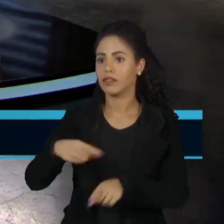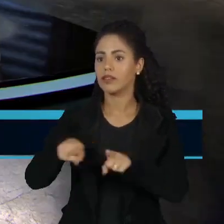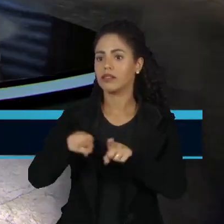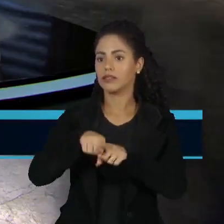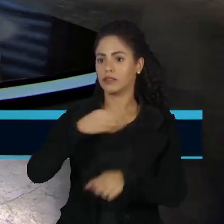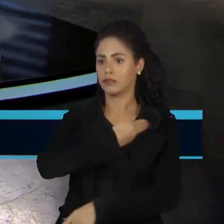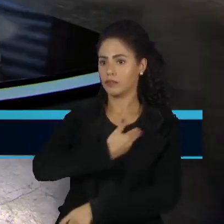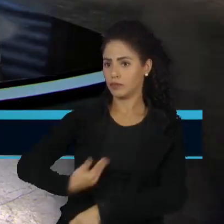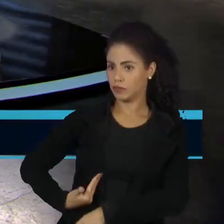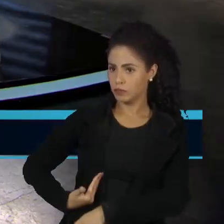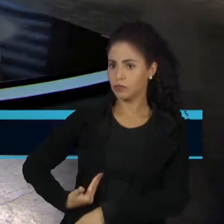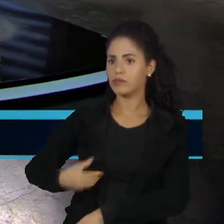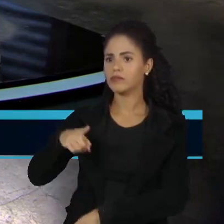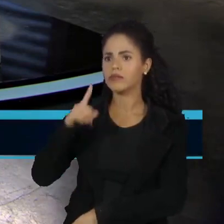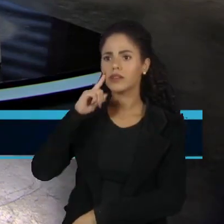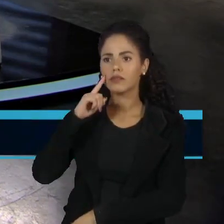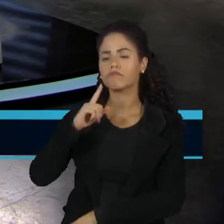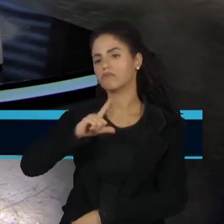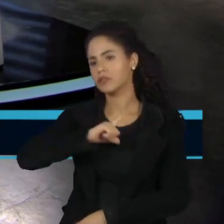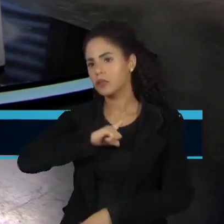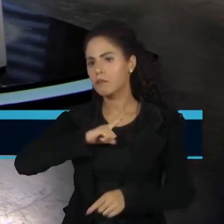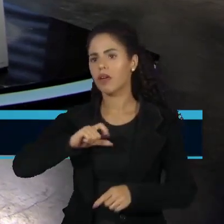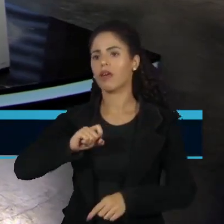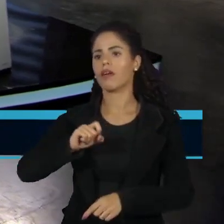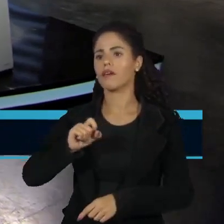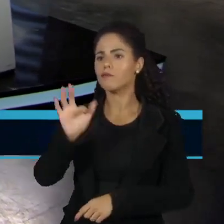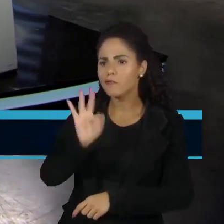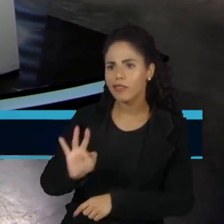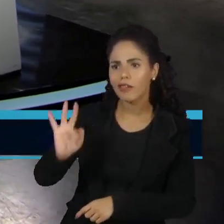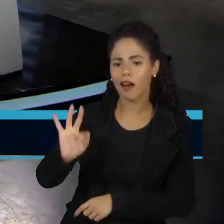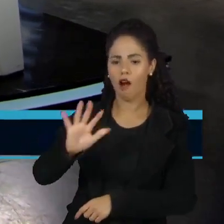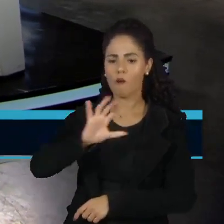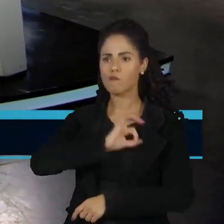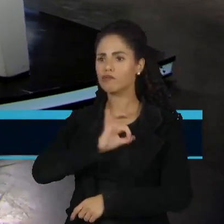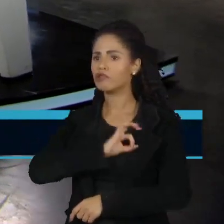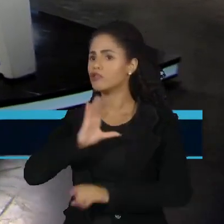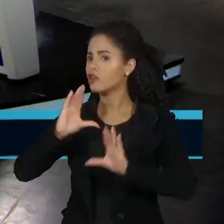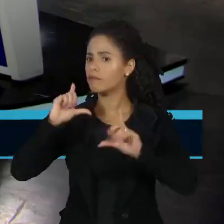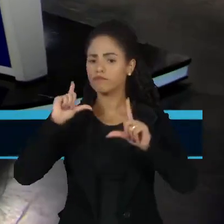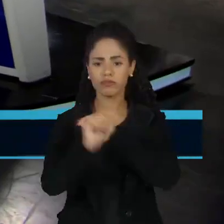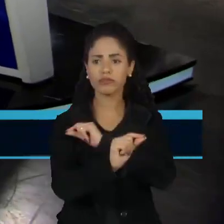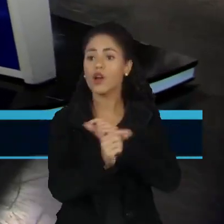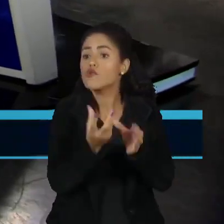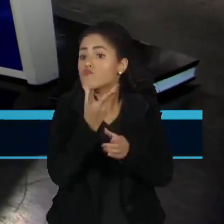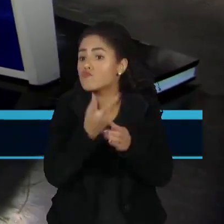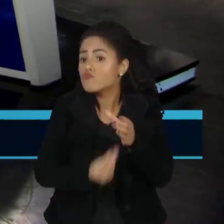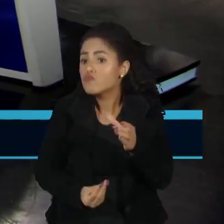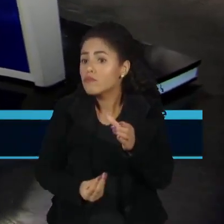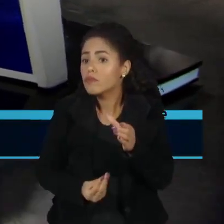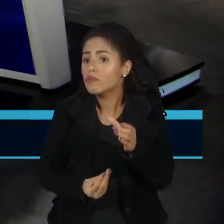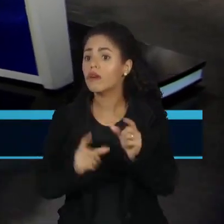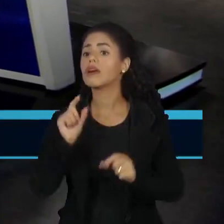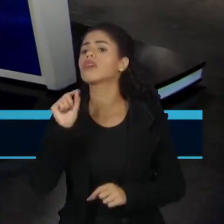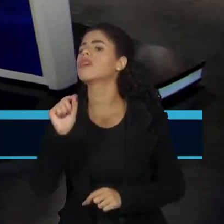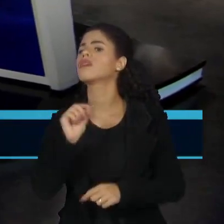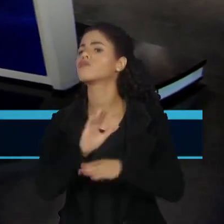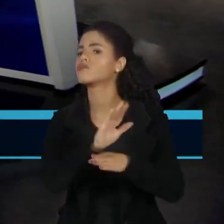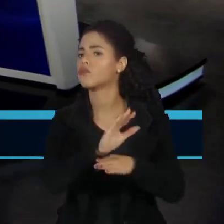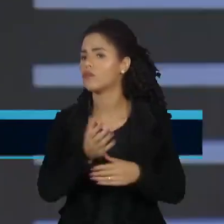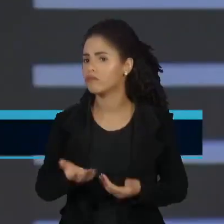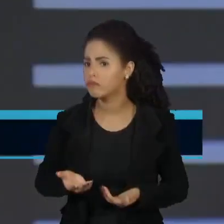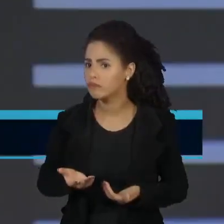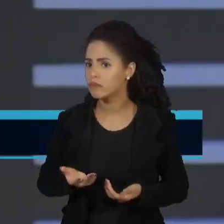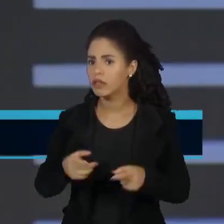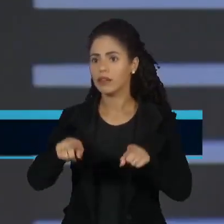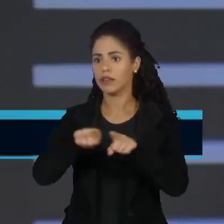percebeu, 500 homens, Força Federal e tudo, eles já tinham sumido. Já tinham sumido com a ajuda do crime organizado. E